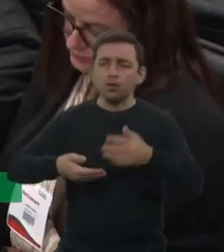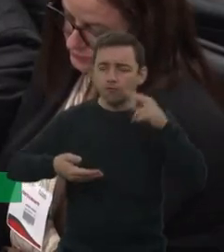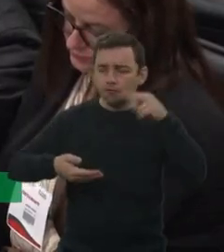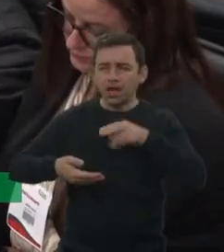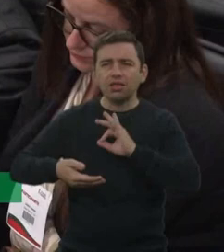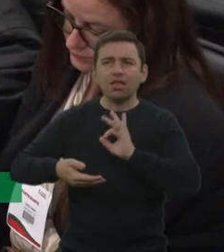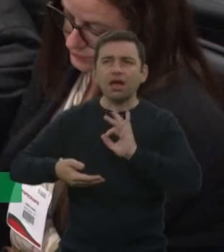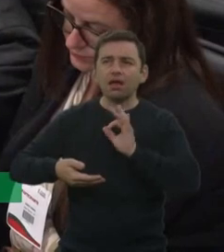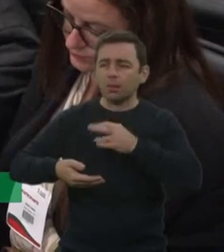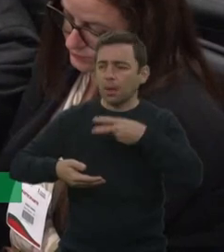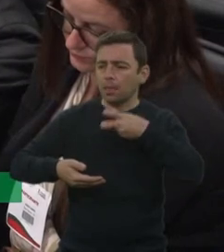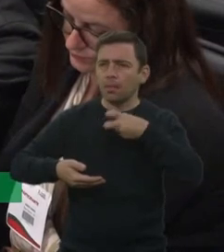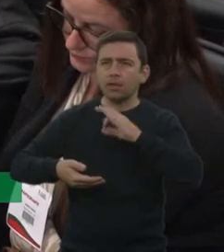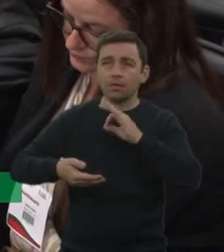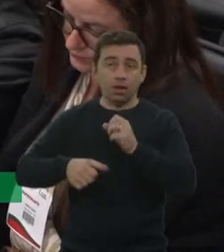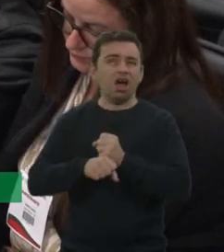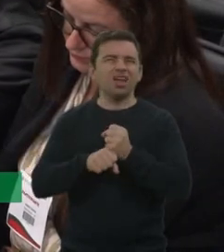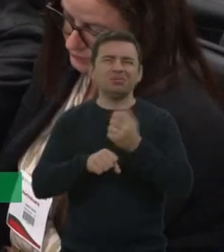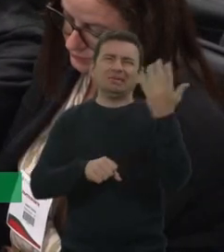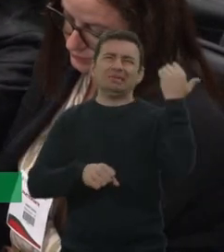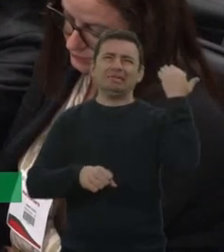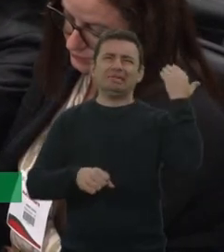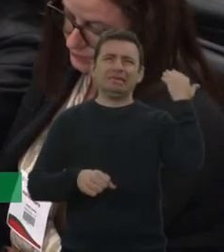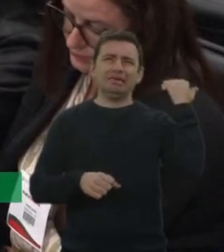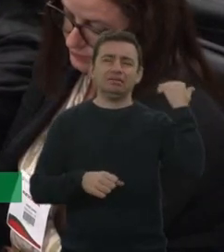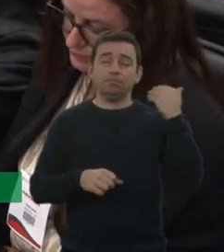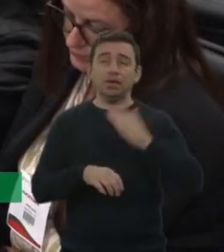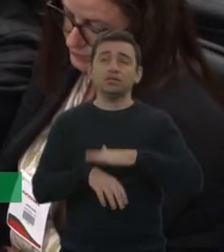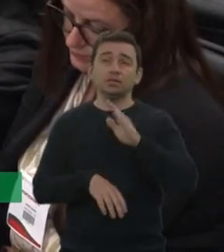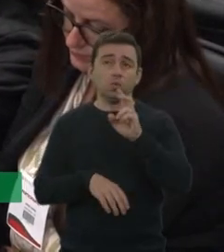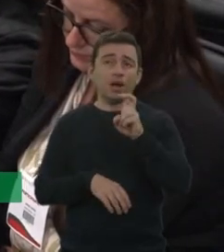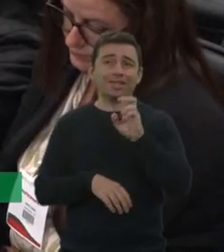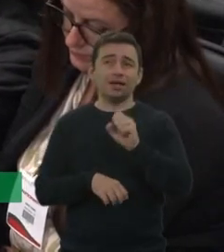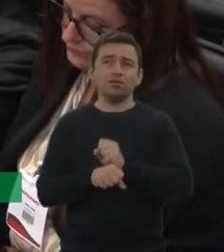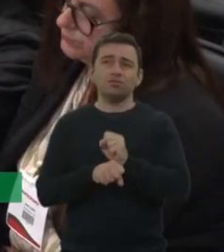Pense nisso há muitos anos atrás. Mais de 50.